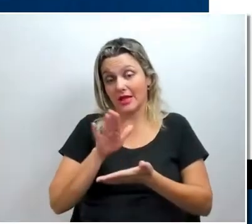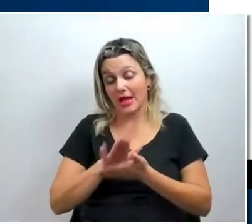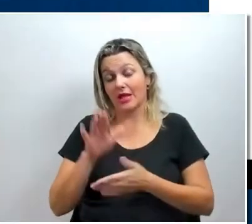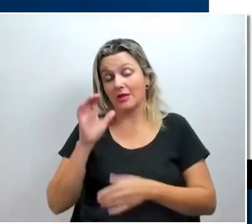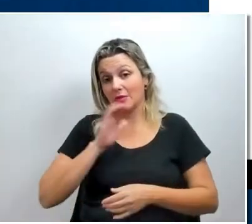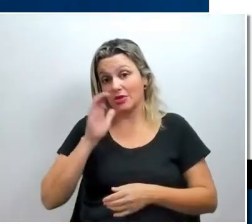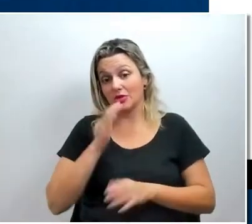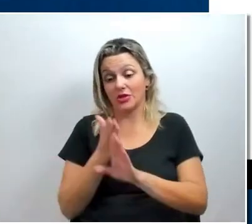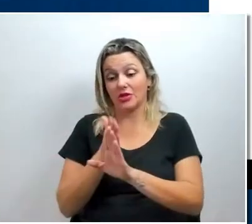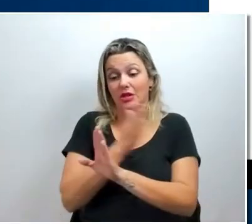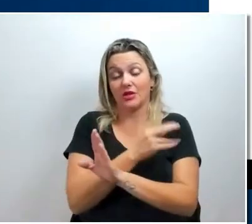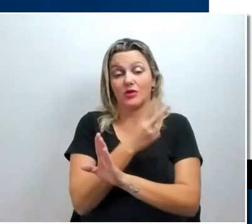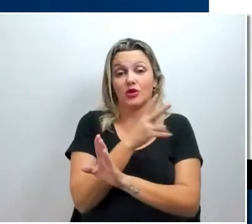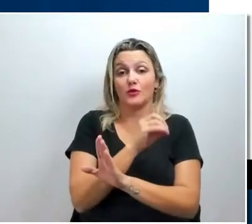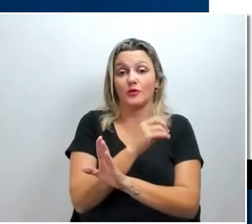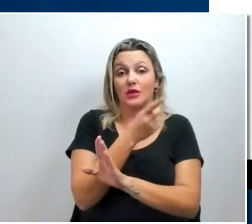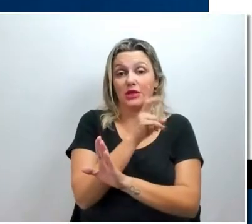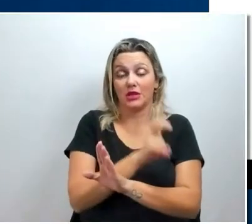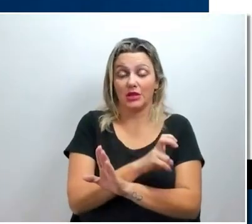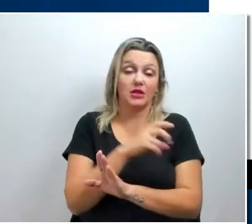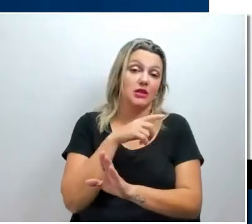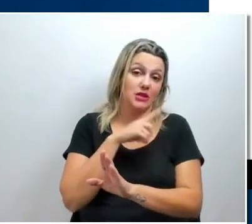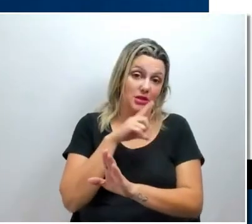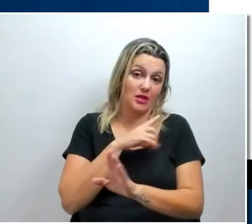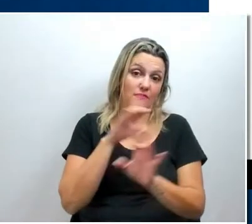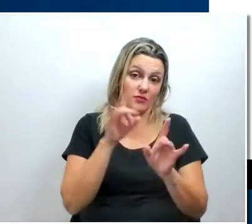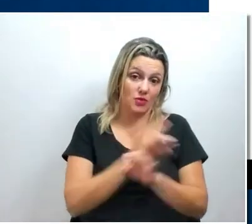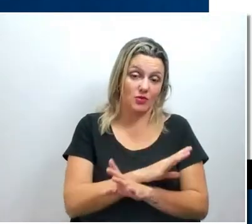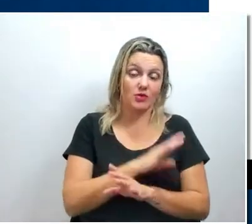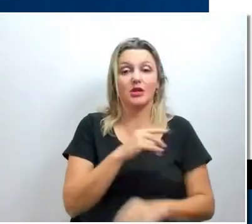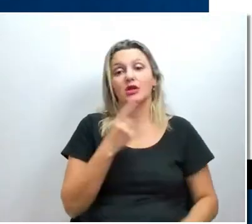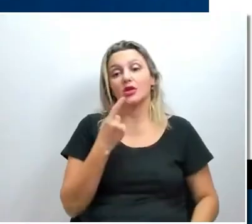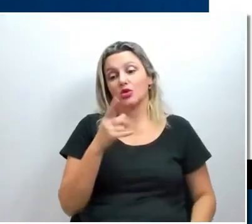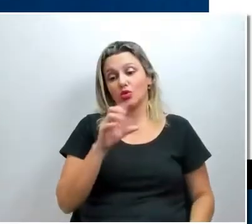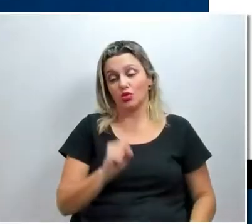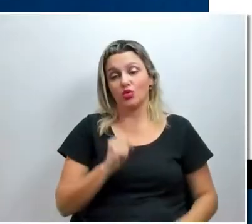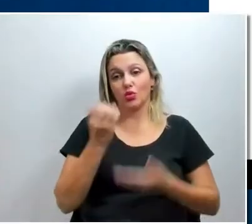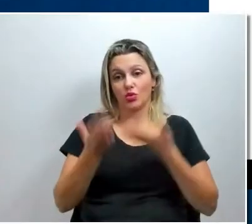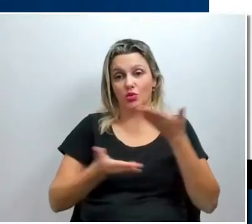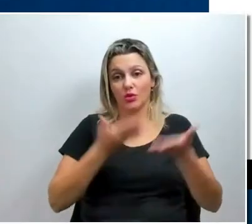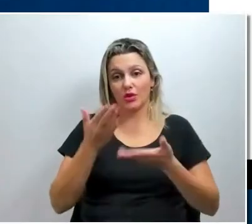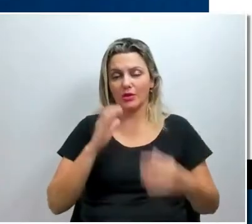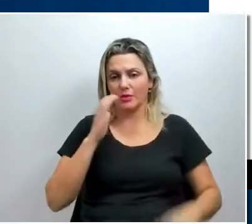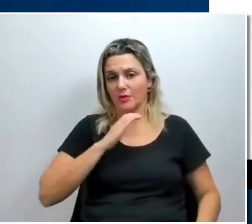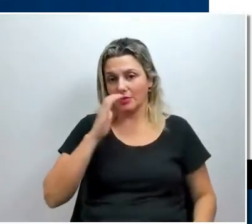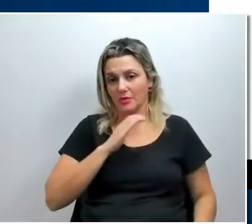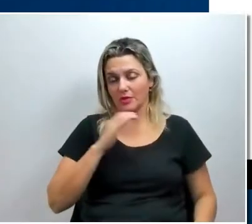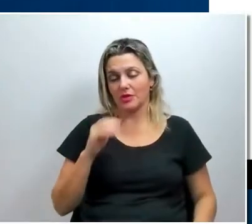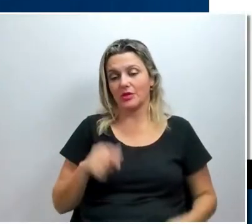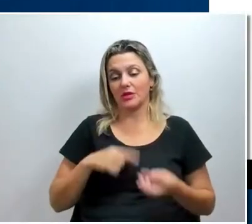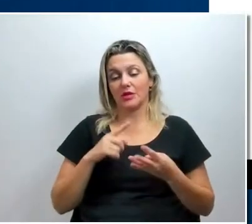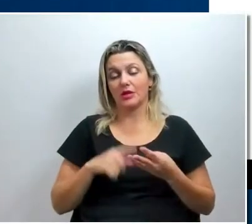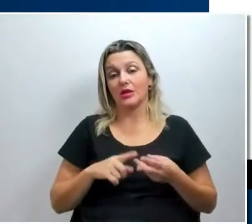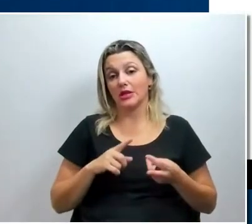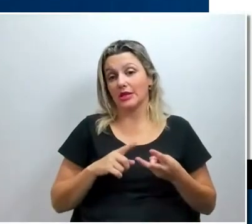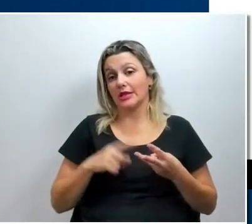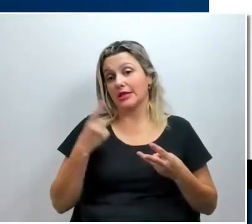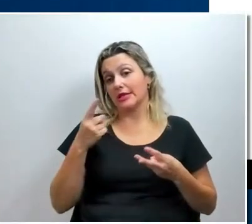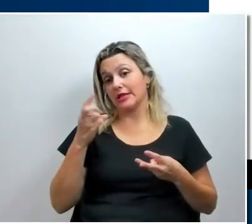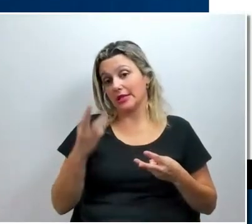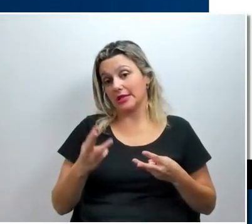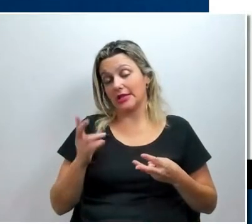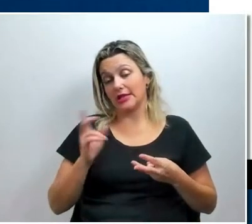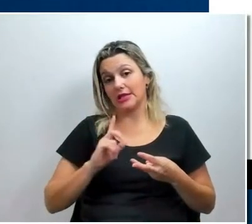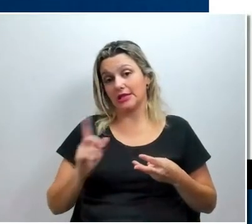que passaram a ser estabelecidas, 18 tratamentos considerados emergentes e 13 não estabelecidos, que são aqueles